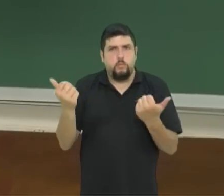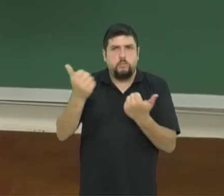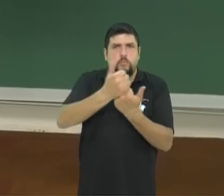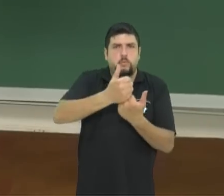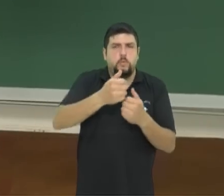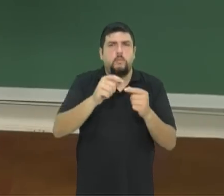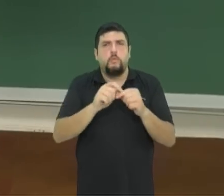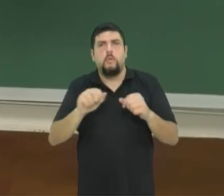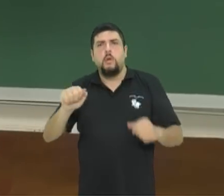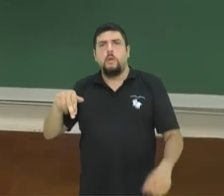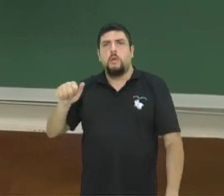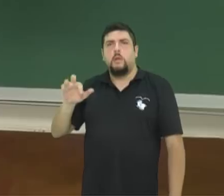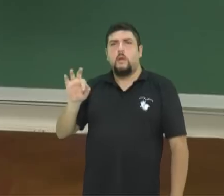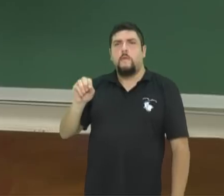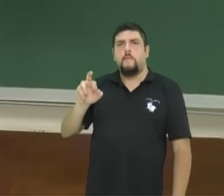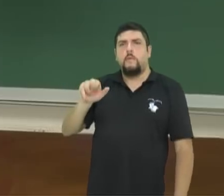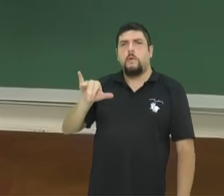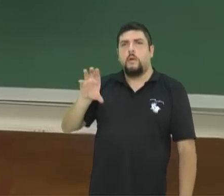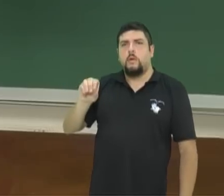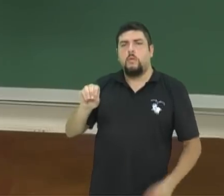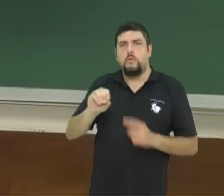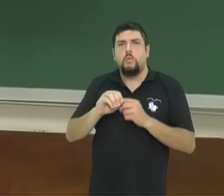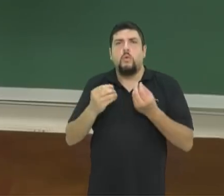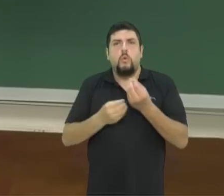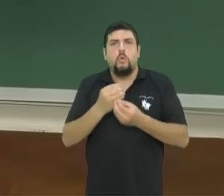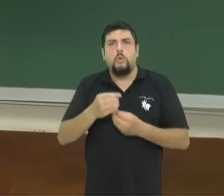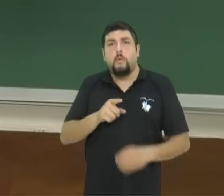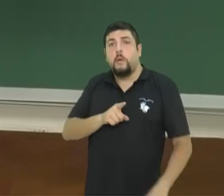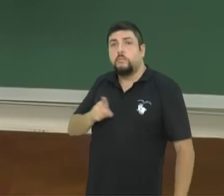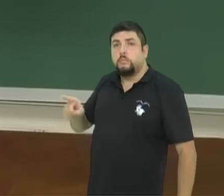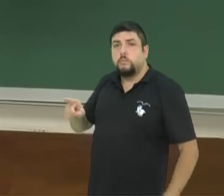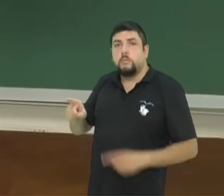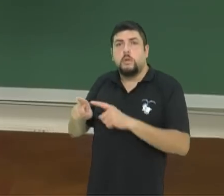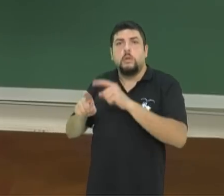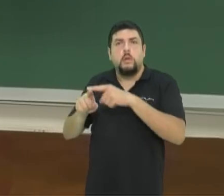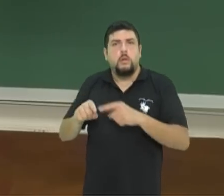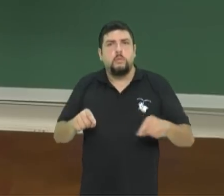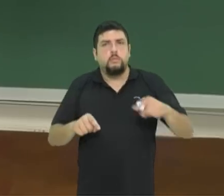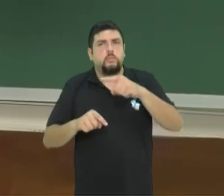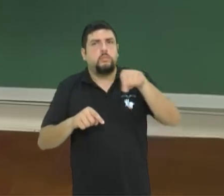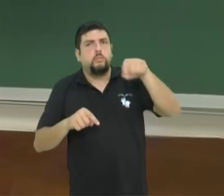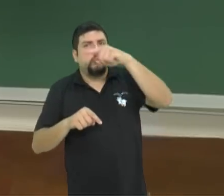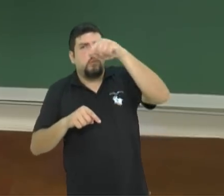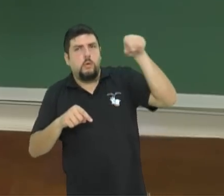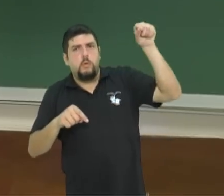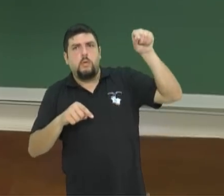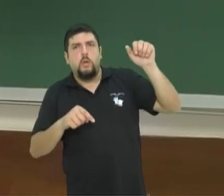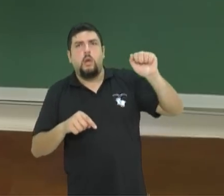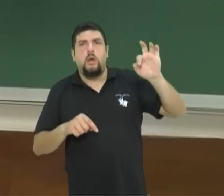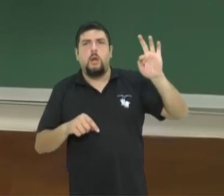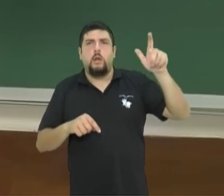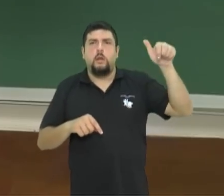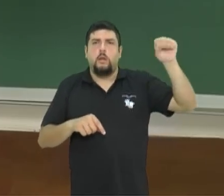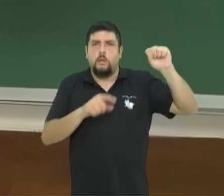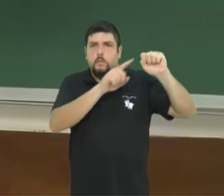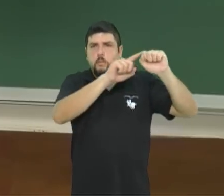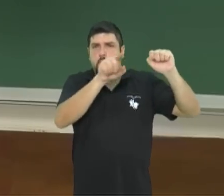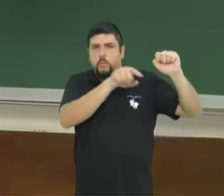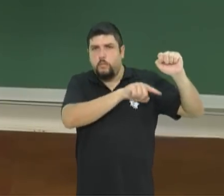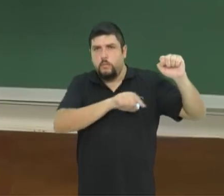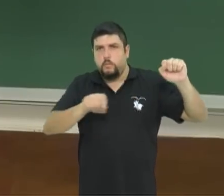gente chama anafórica, né? Porque a referência anafórica é quando você se refere a algo já dito no texto. Certo? Isso a título de